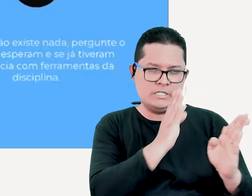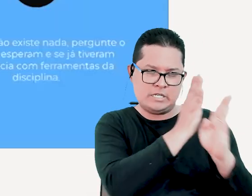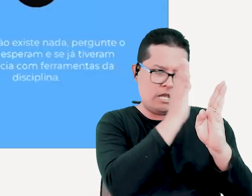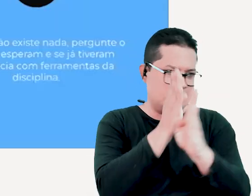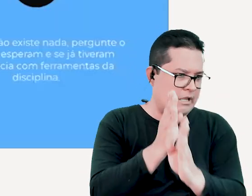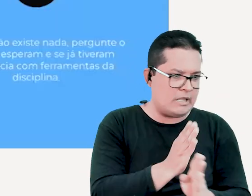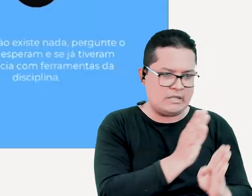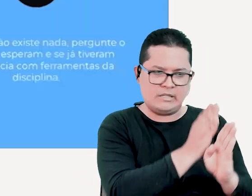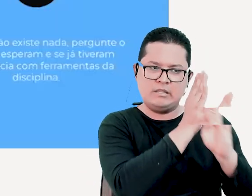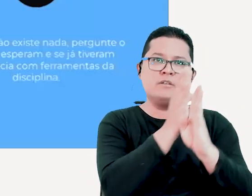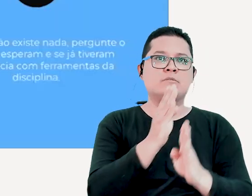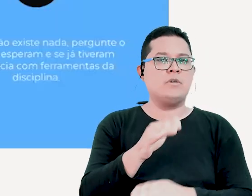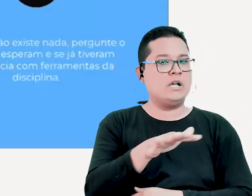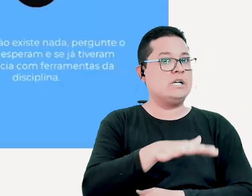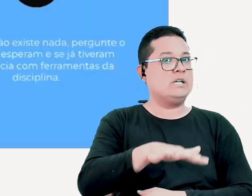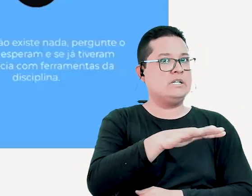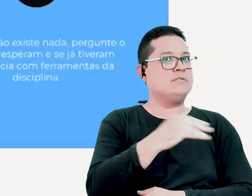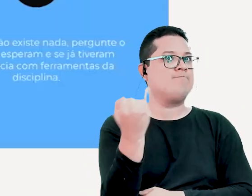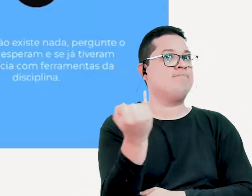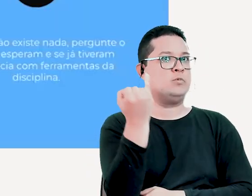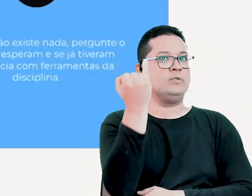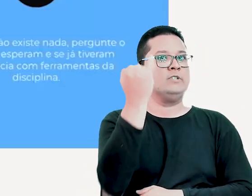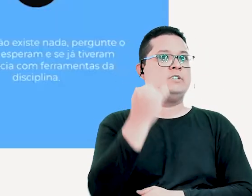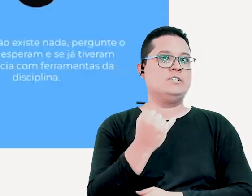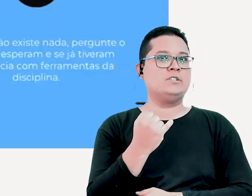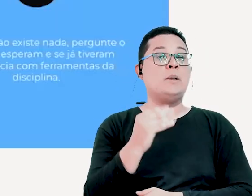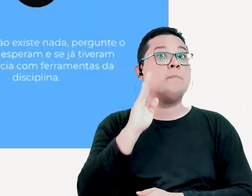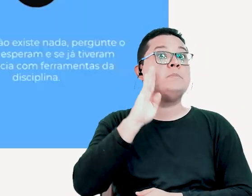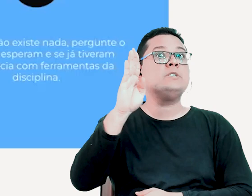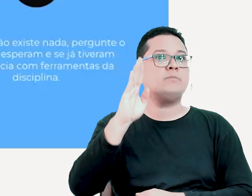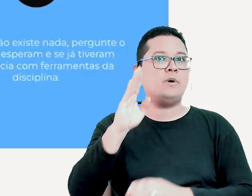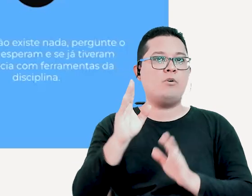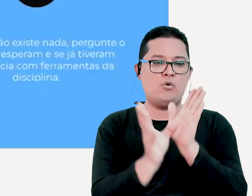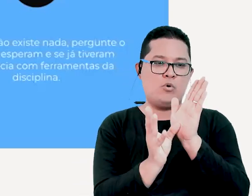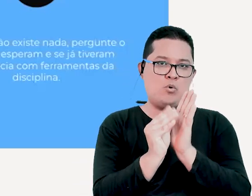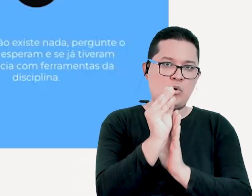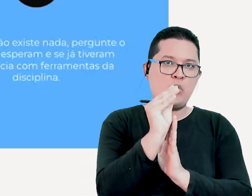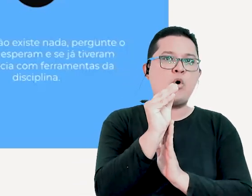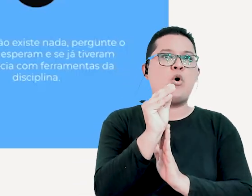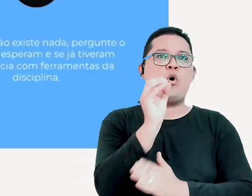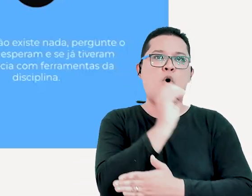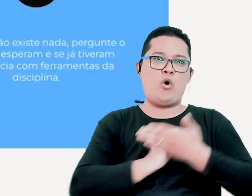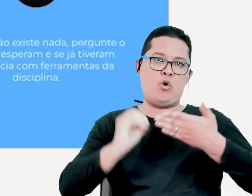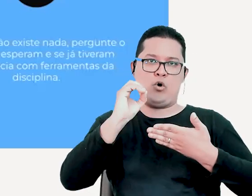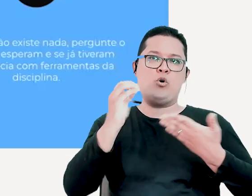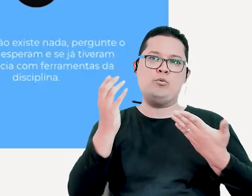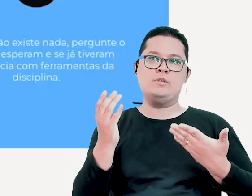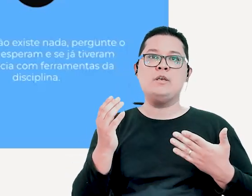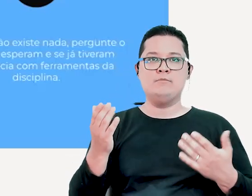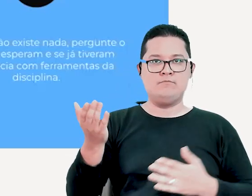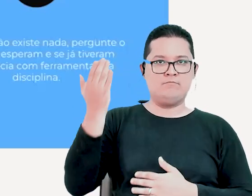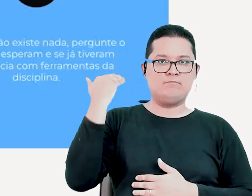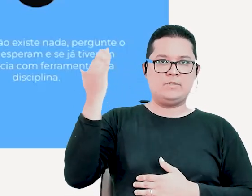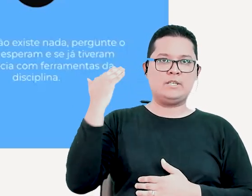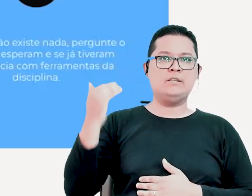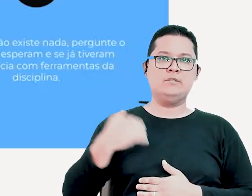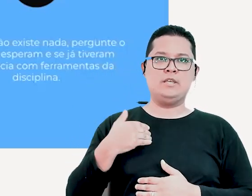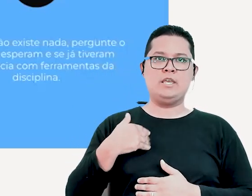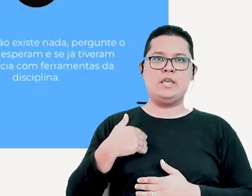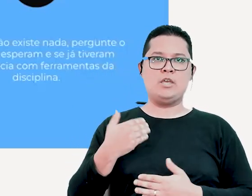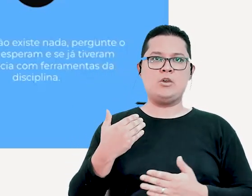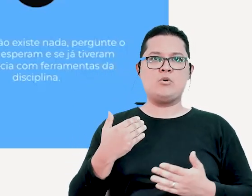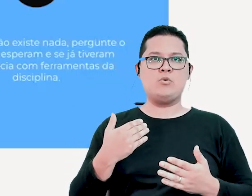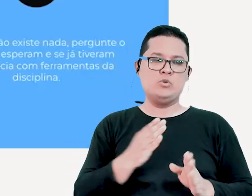importante para a gente, principalmente para Content Ops, né? Então, quando eu assumi a área de Content Ops, a primeira coisa que eu precisei